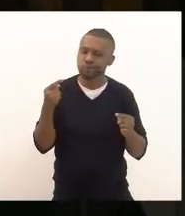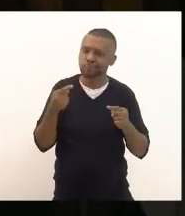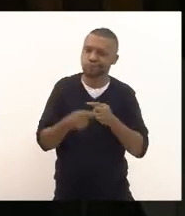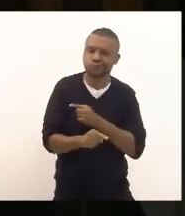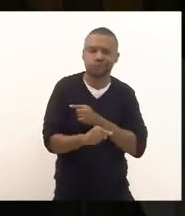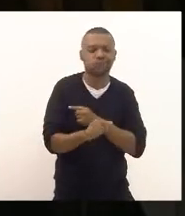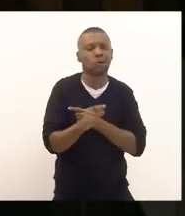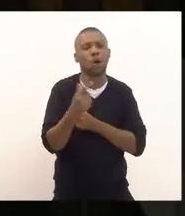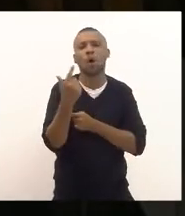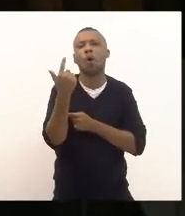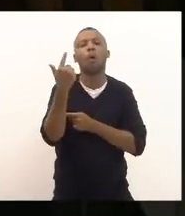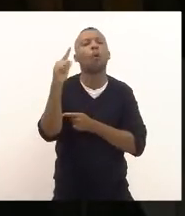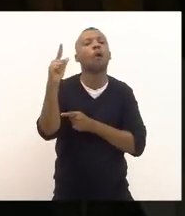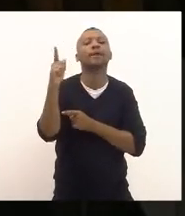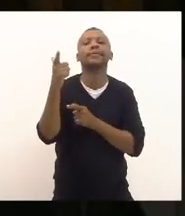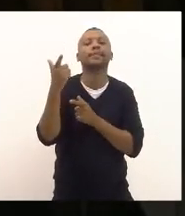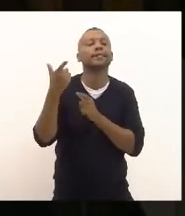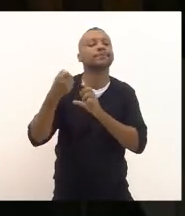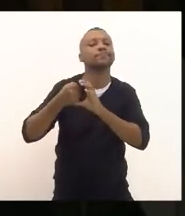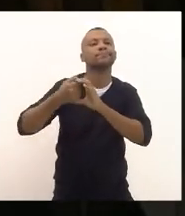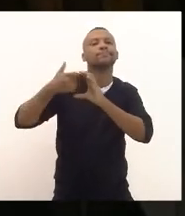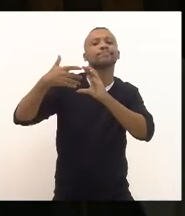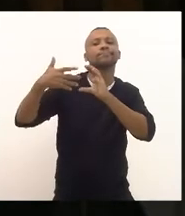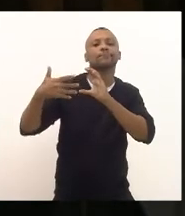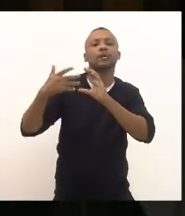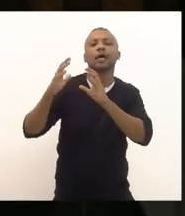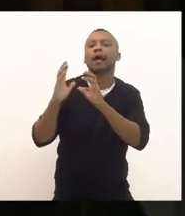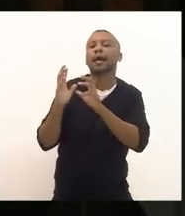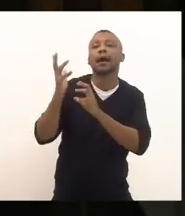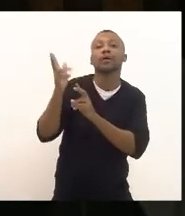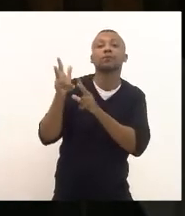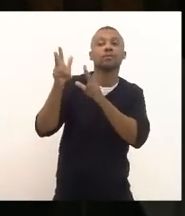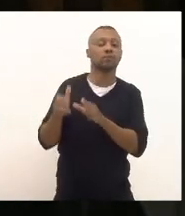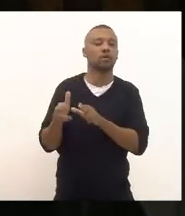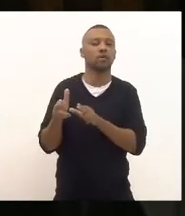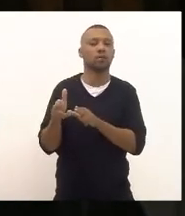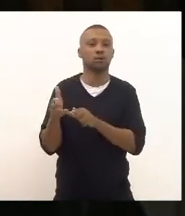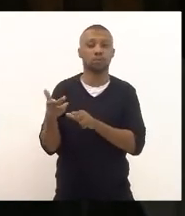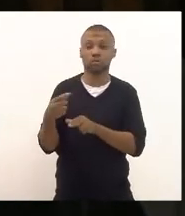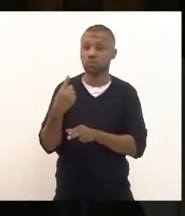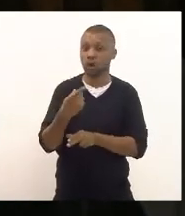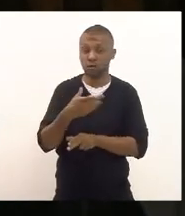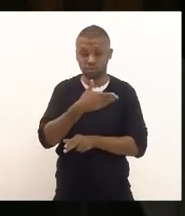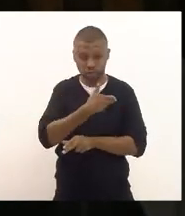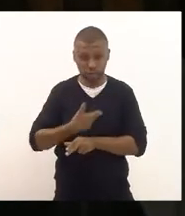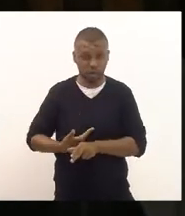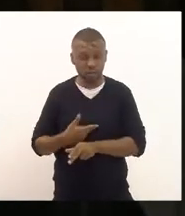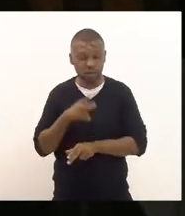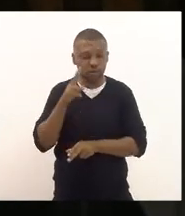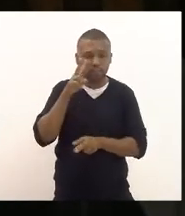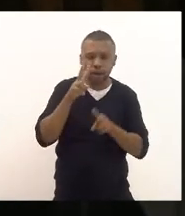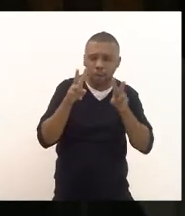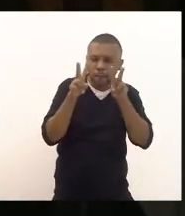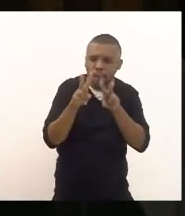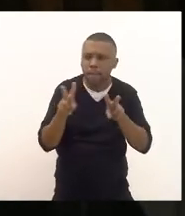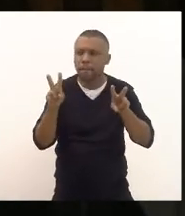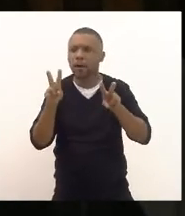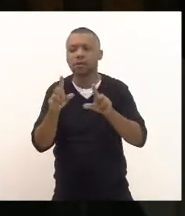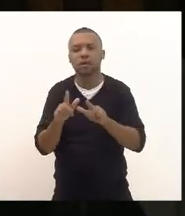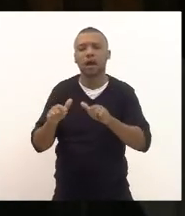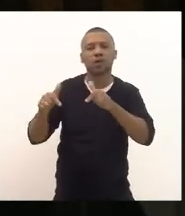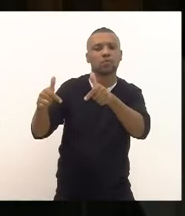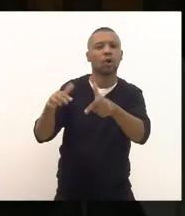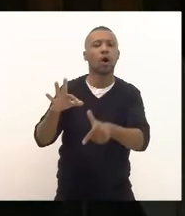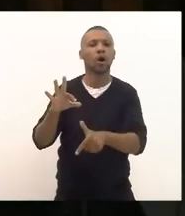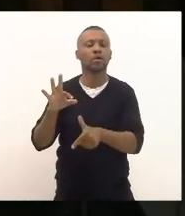outra é nenhum outro caso no nosso próprio estado que a gente possa ver de ações